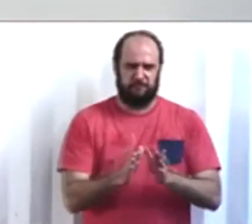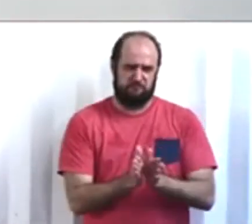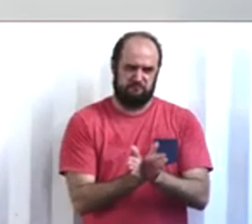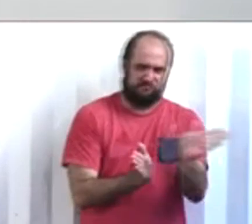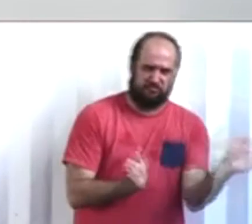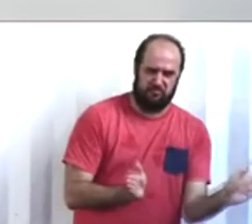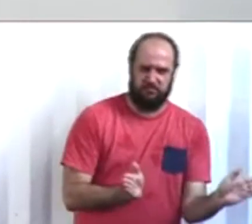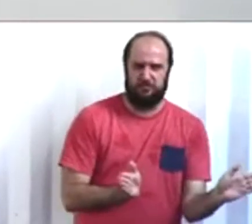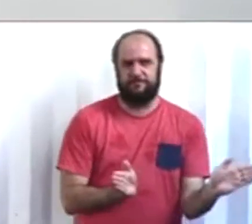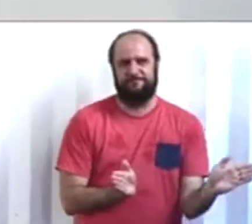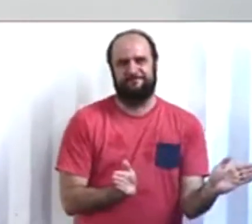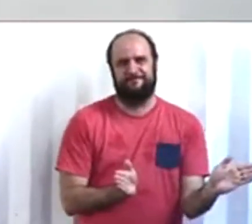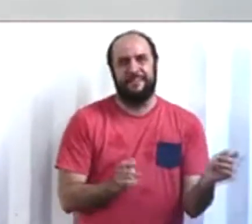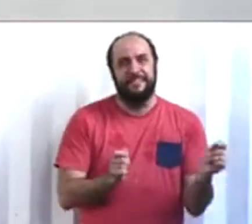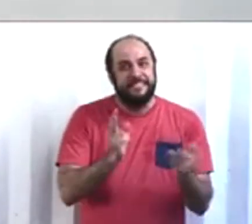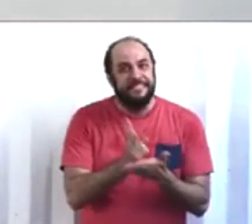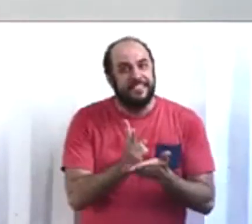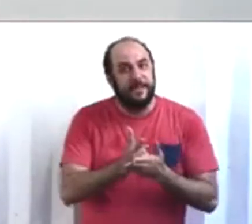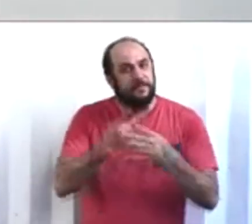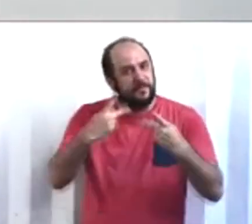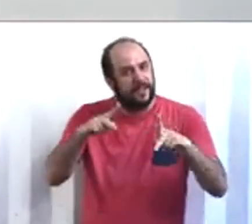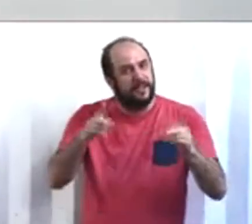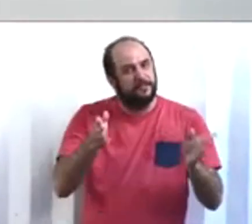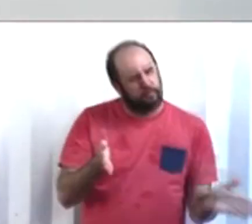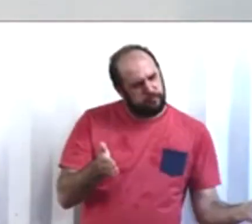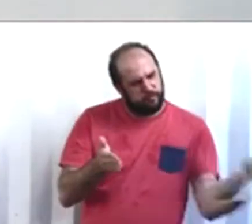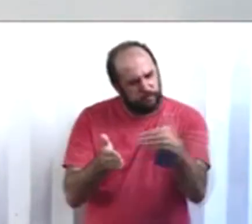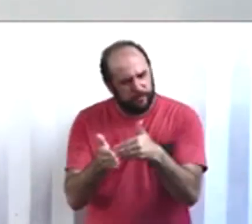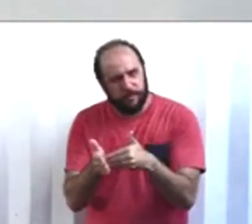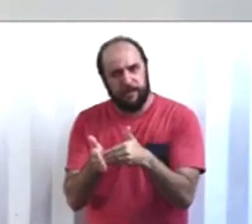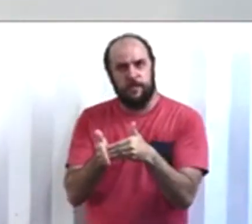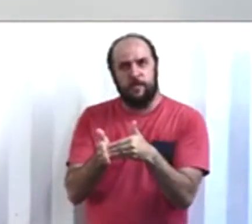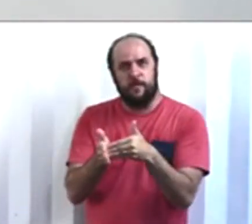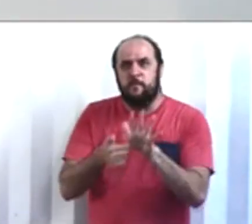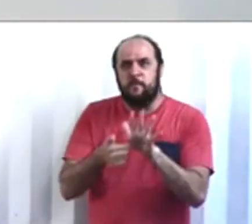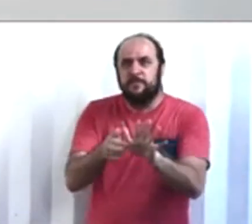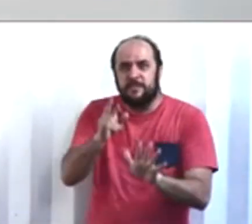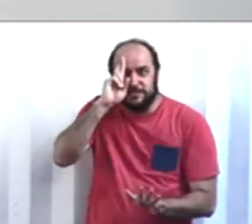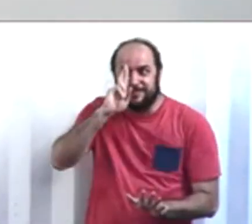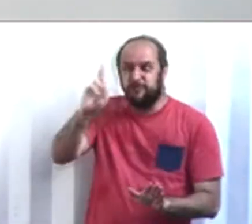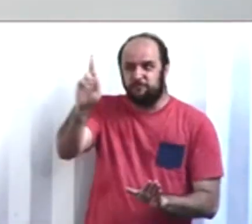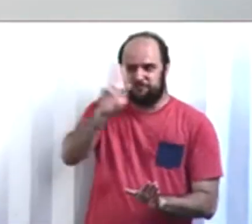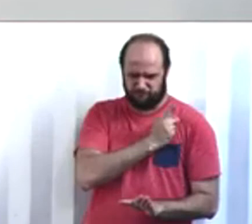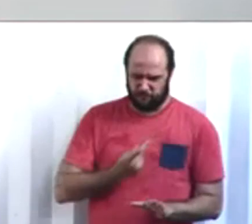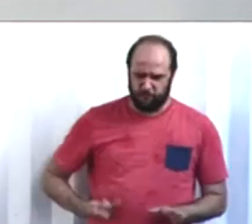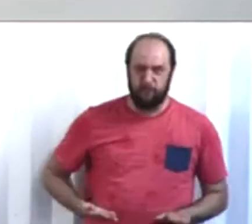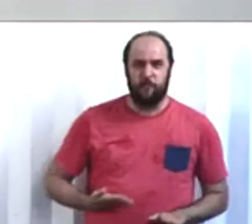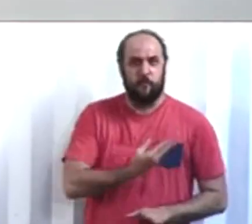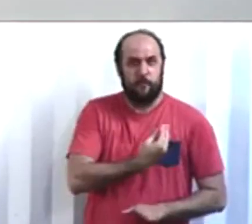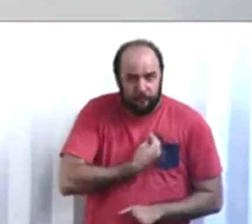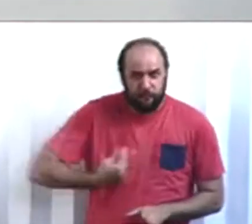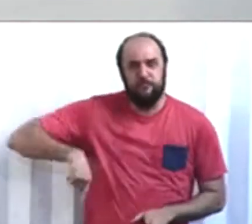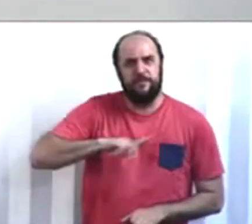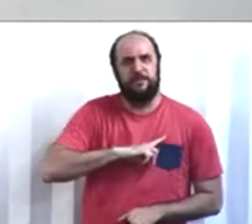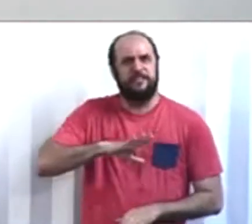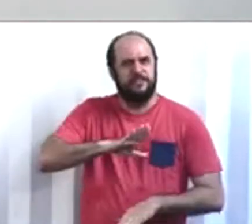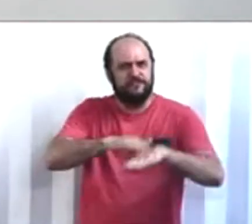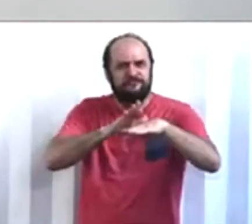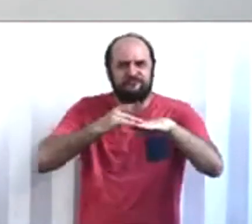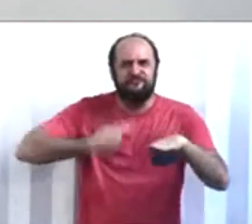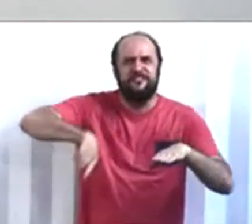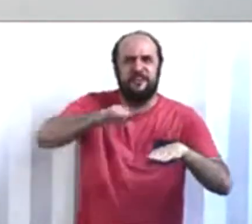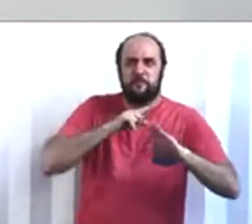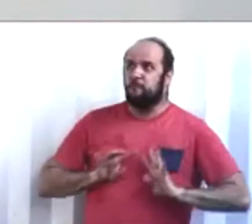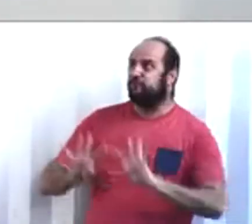vivemos. Toda pregação será sempre glorificativa, ela é para demonstrar que o Senhor Deus governa a nossa vida, e o Senhor Deus nos chama para